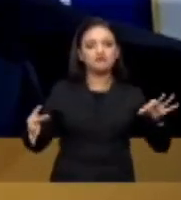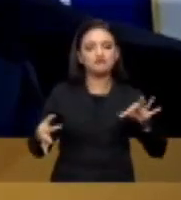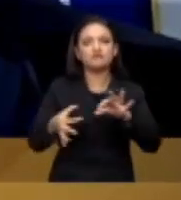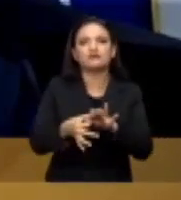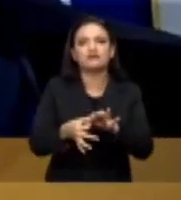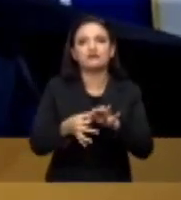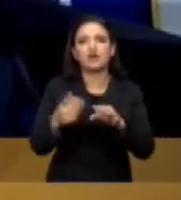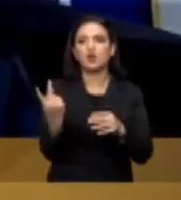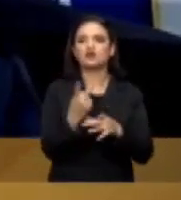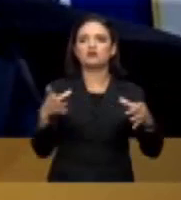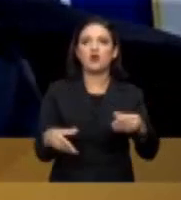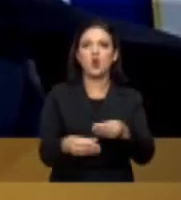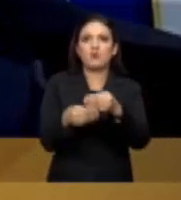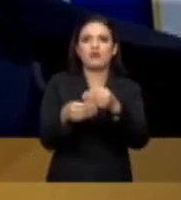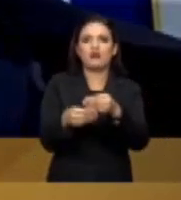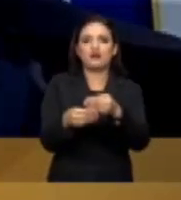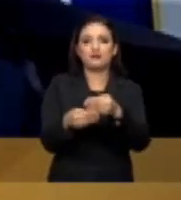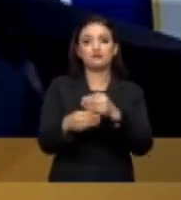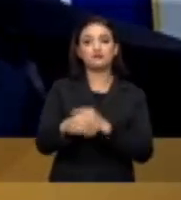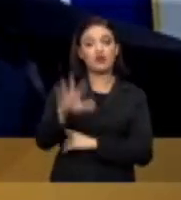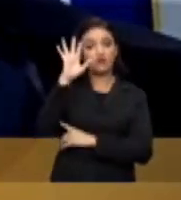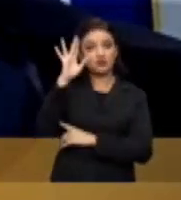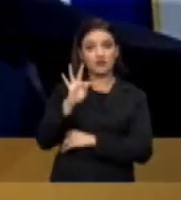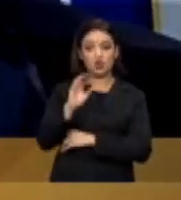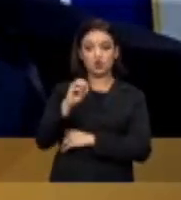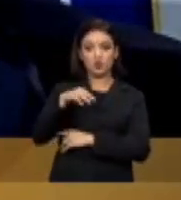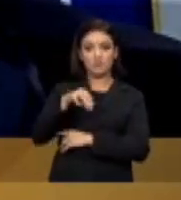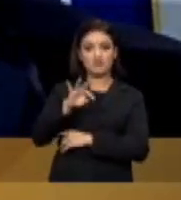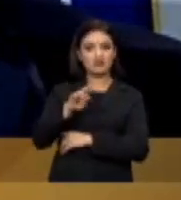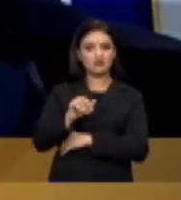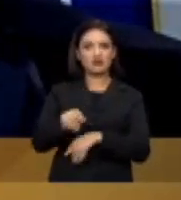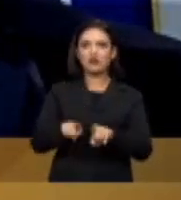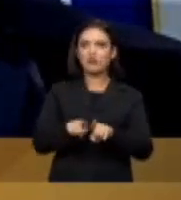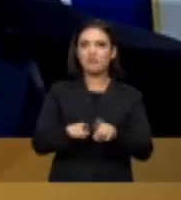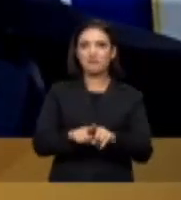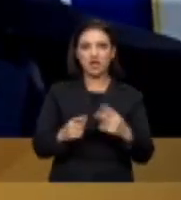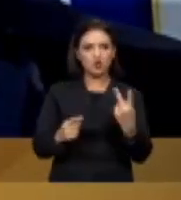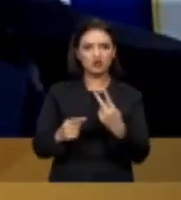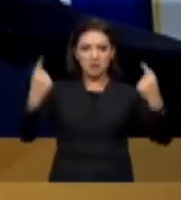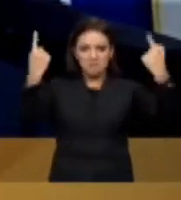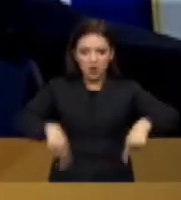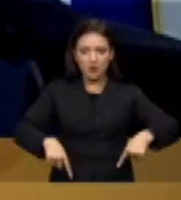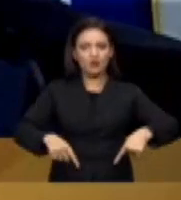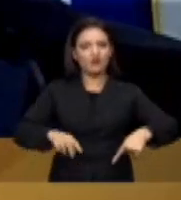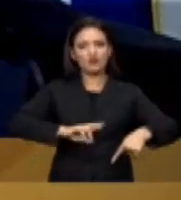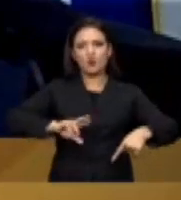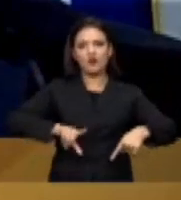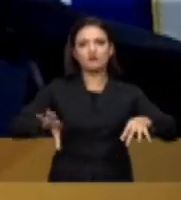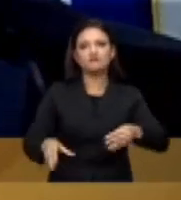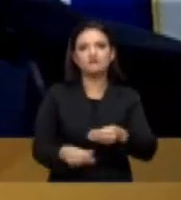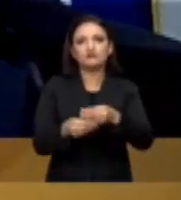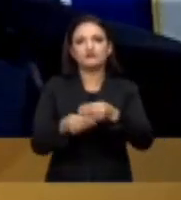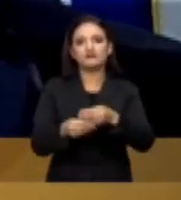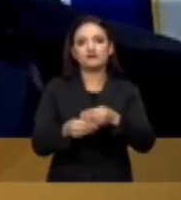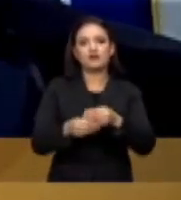se complementam. Na filosofia tomista, também não há oposição entre fé e razão, mas complementaridade. São Tomás de Aquino chegou